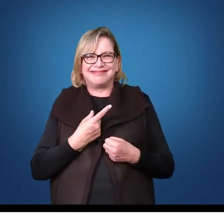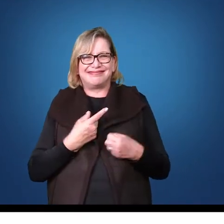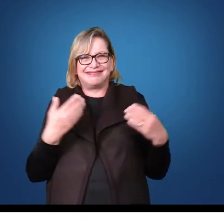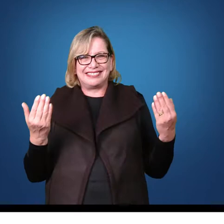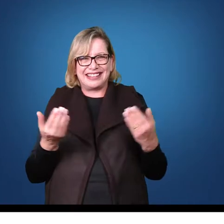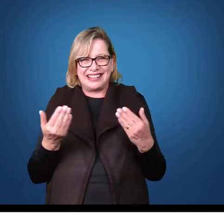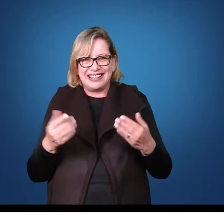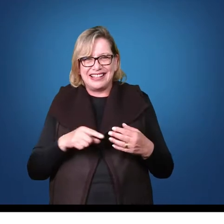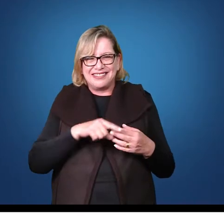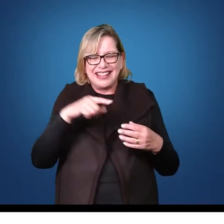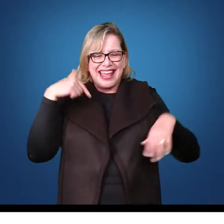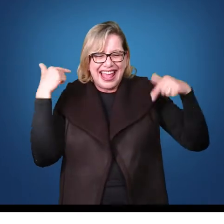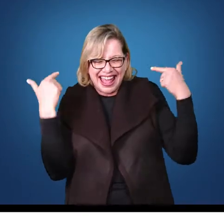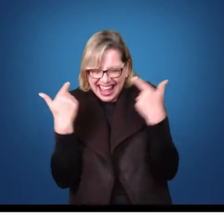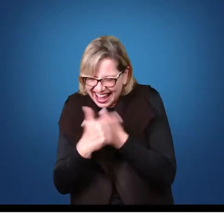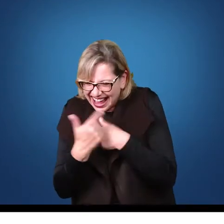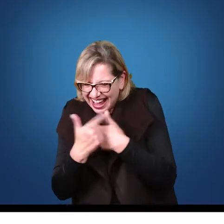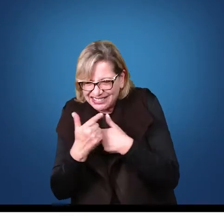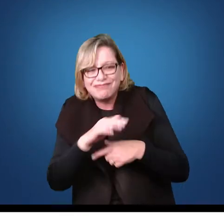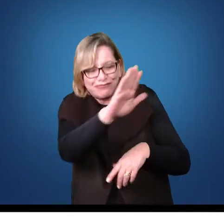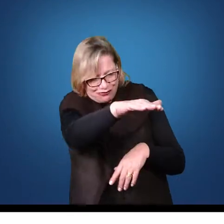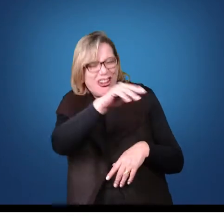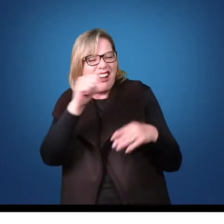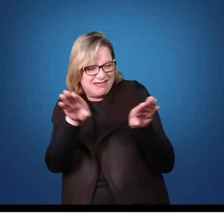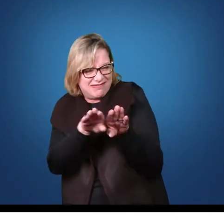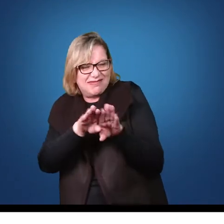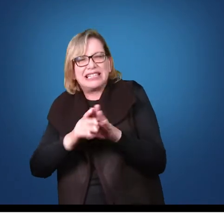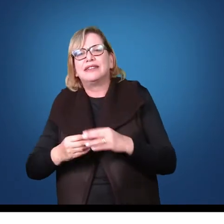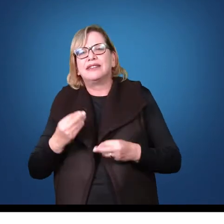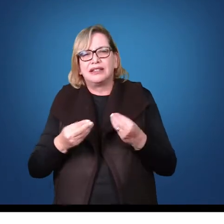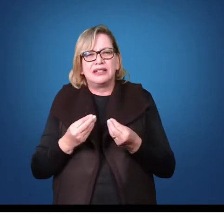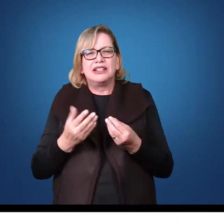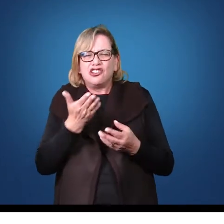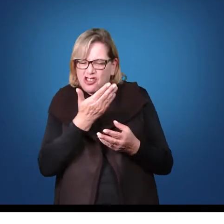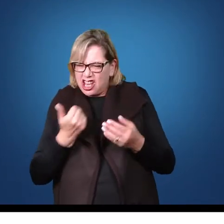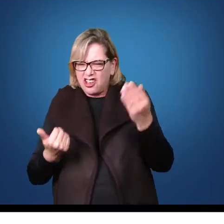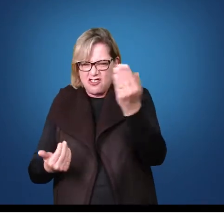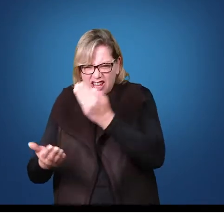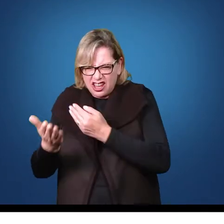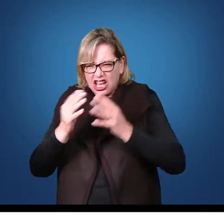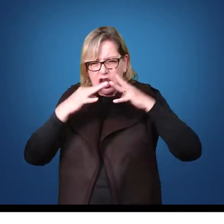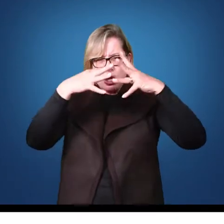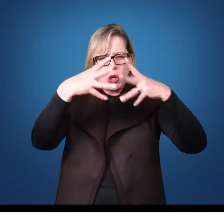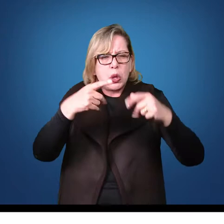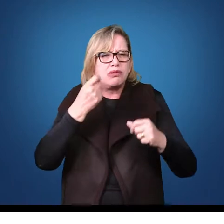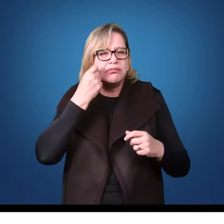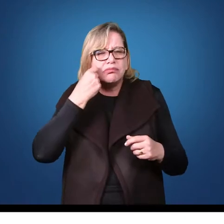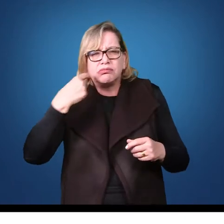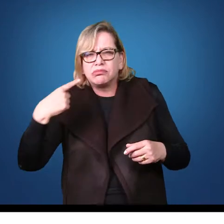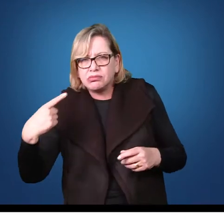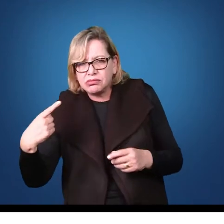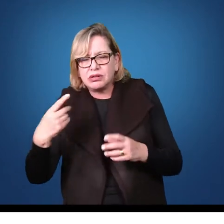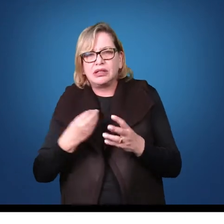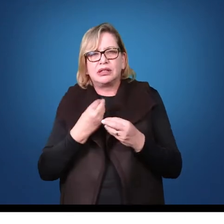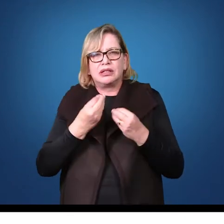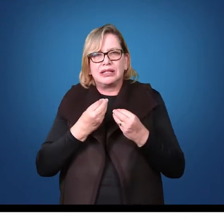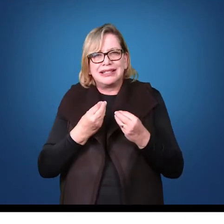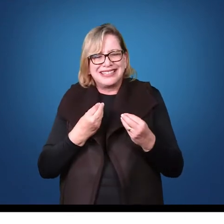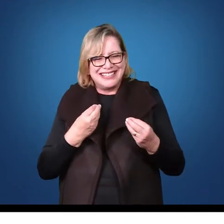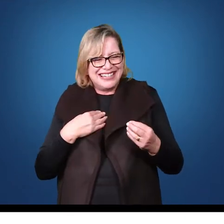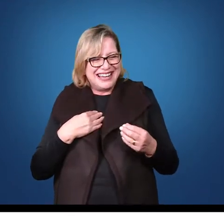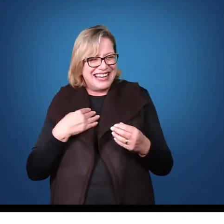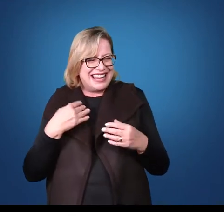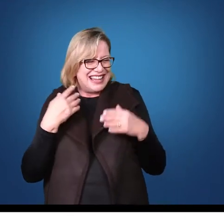Ah, ai, você que riu bastante, vai você também. Vai lá, todos os gatinhos. Ah, que